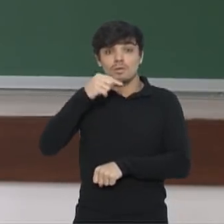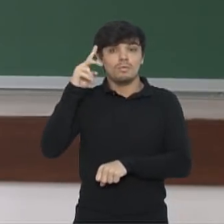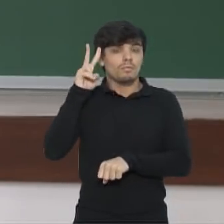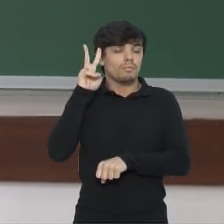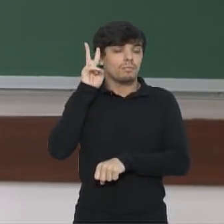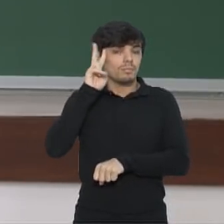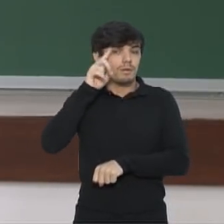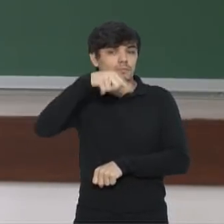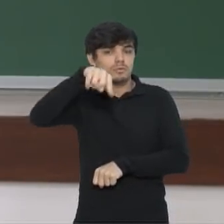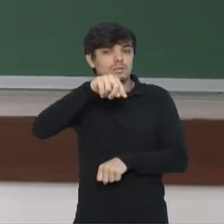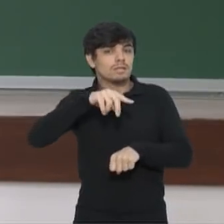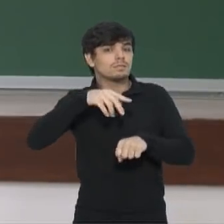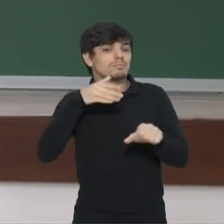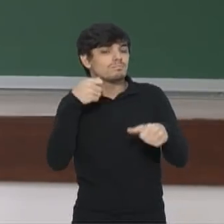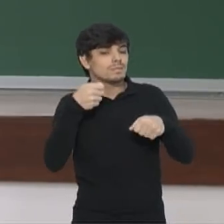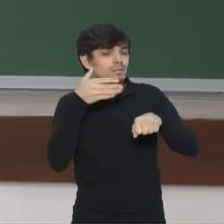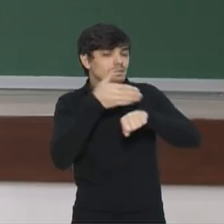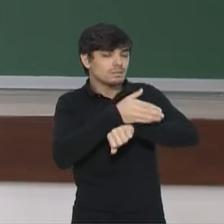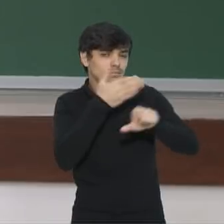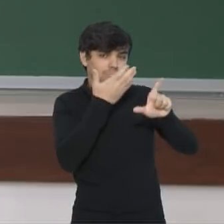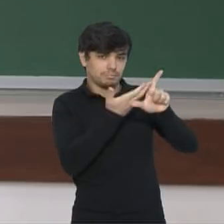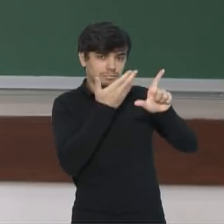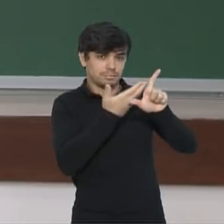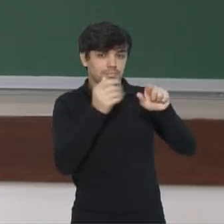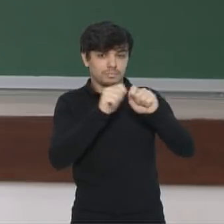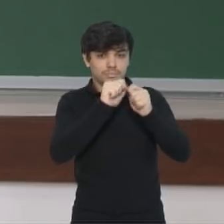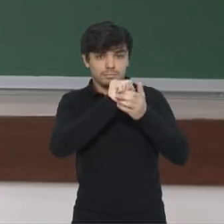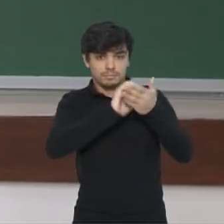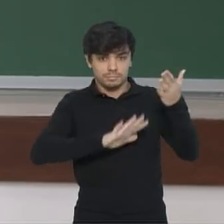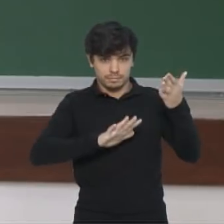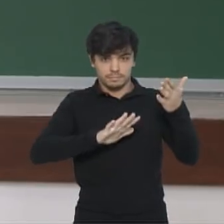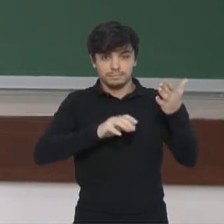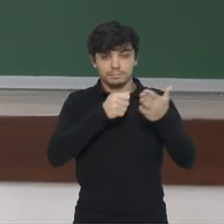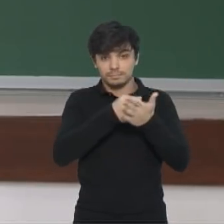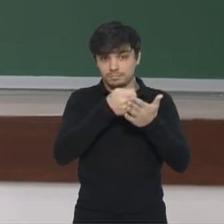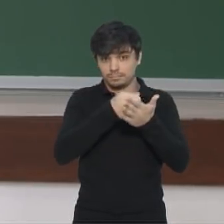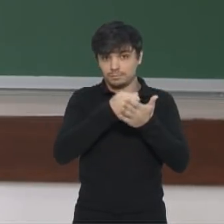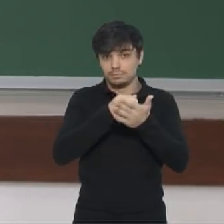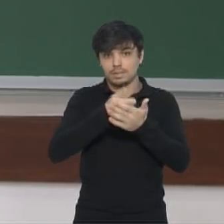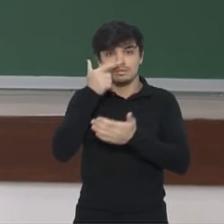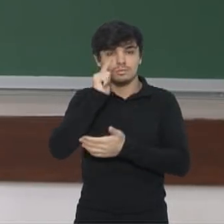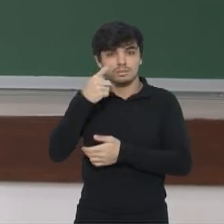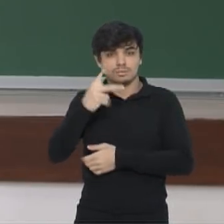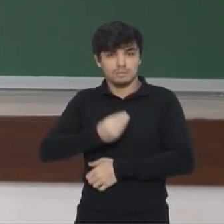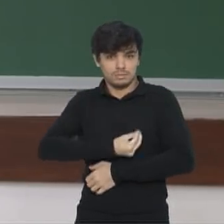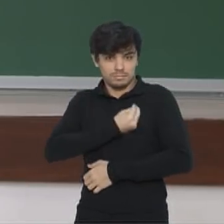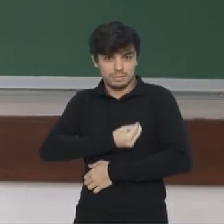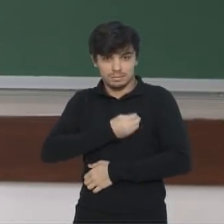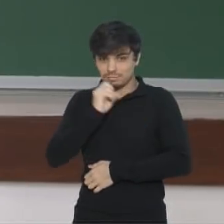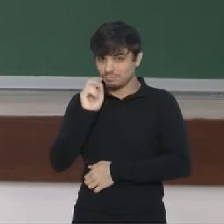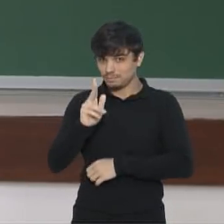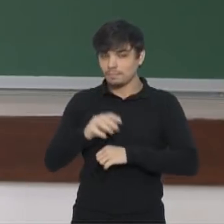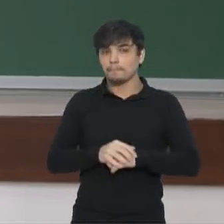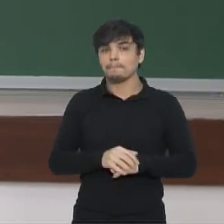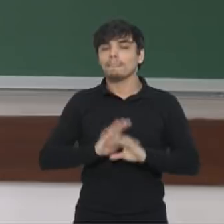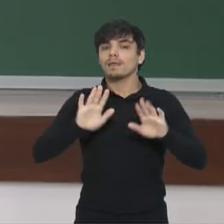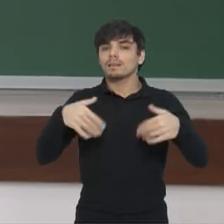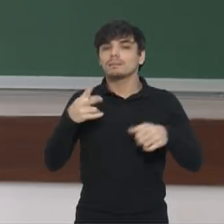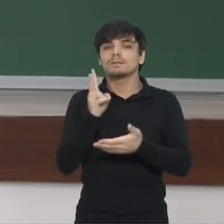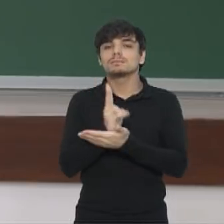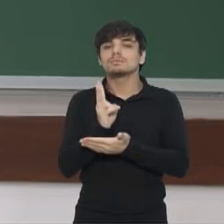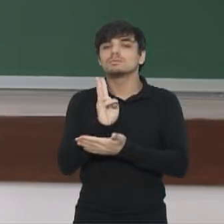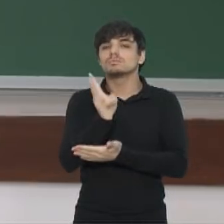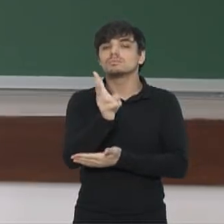vez que vocês devem acessar o Classroom, realizar a atividade para validar a sua presença, tudo bem? E também